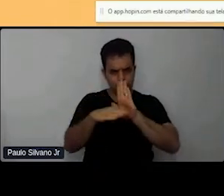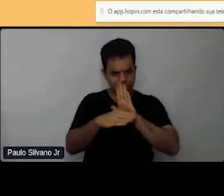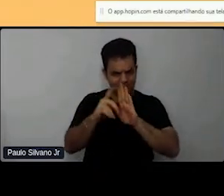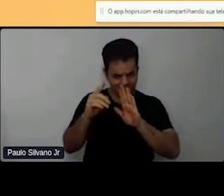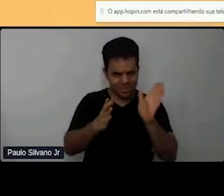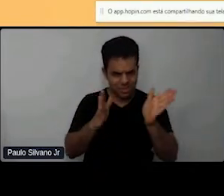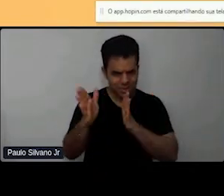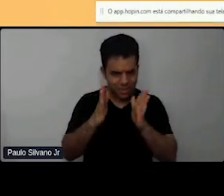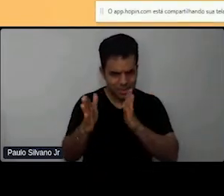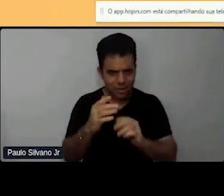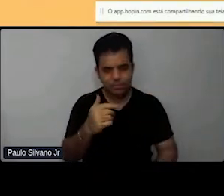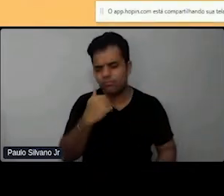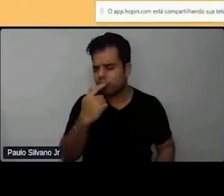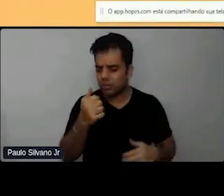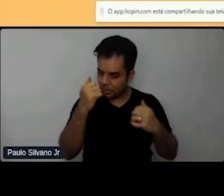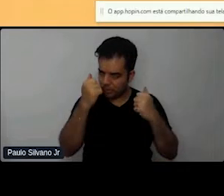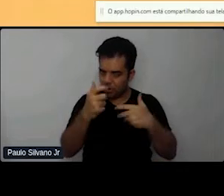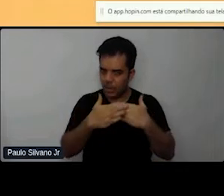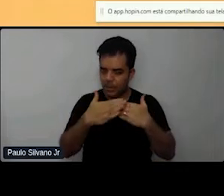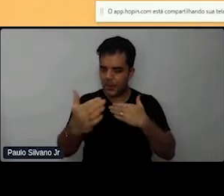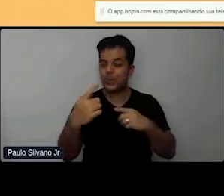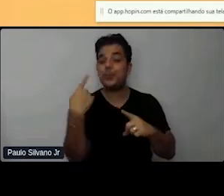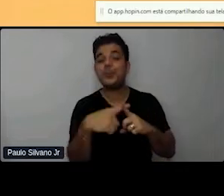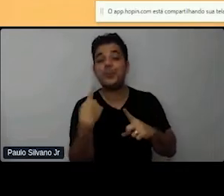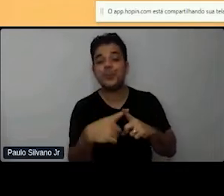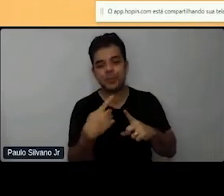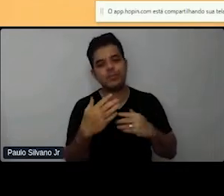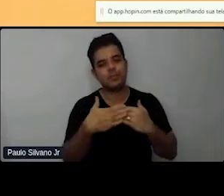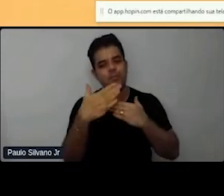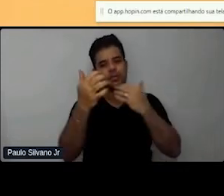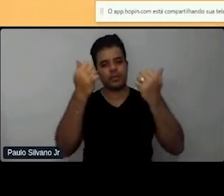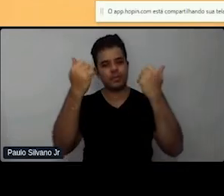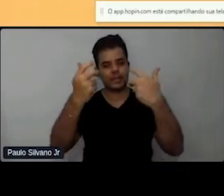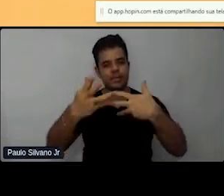acessível. Vou explicar um pouco mais do porquê isso.